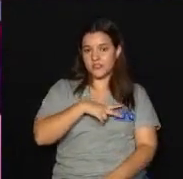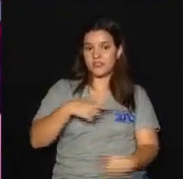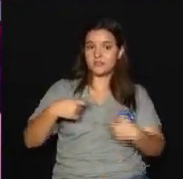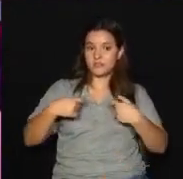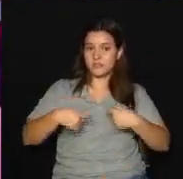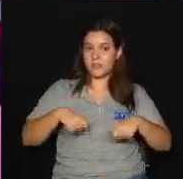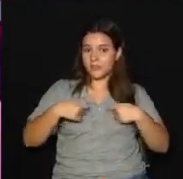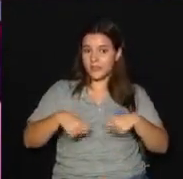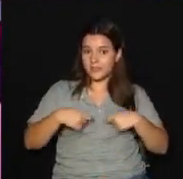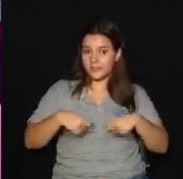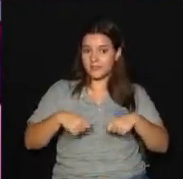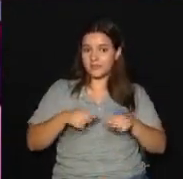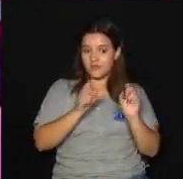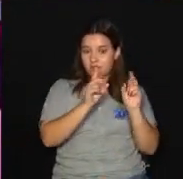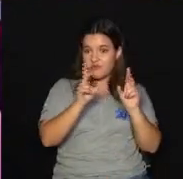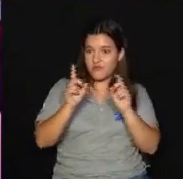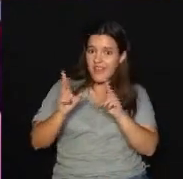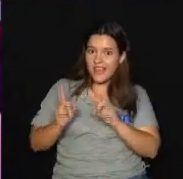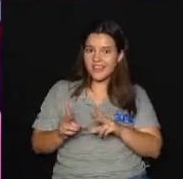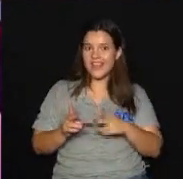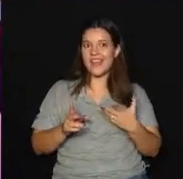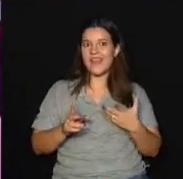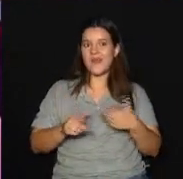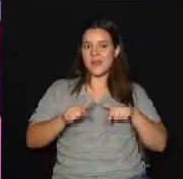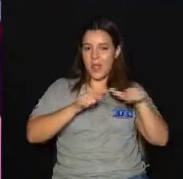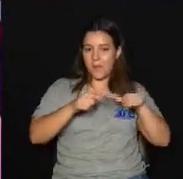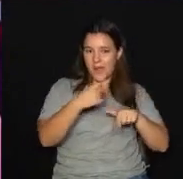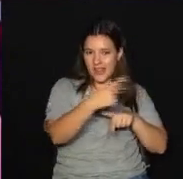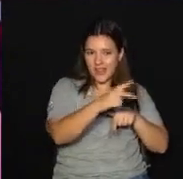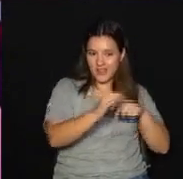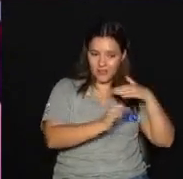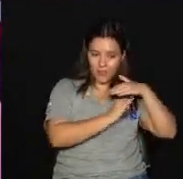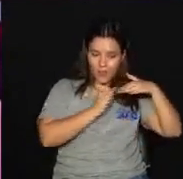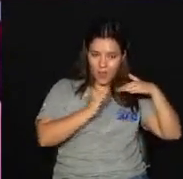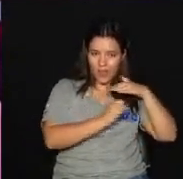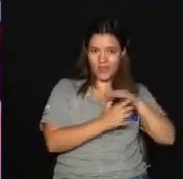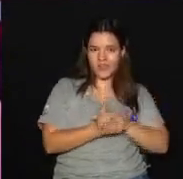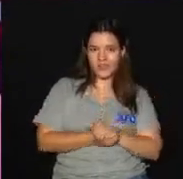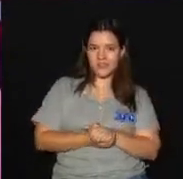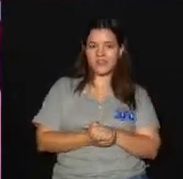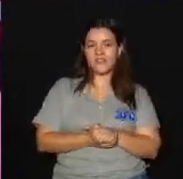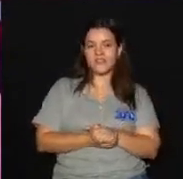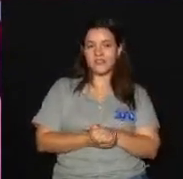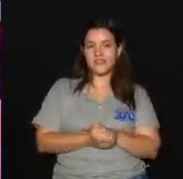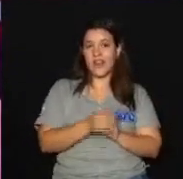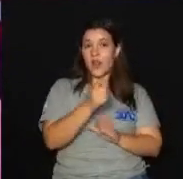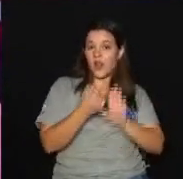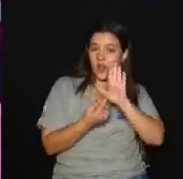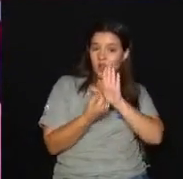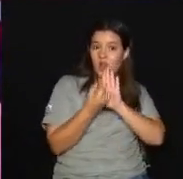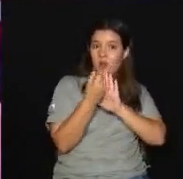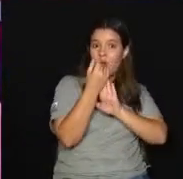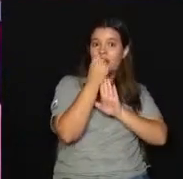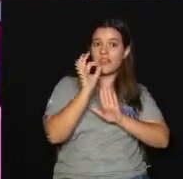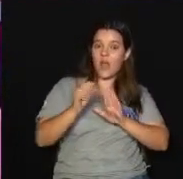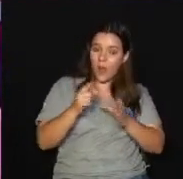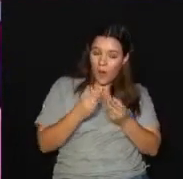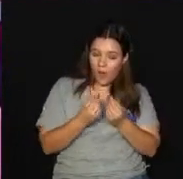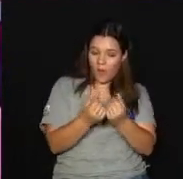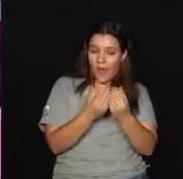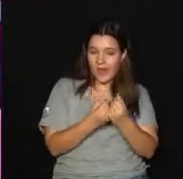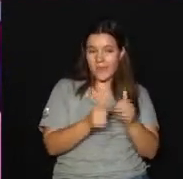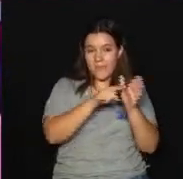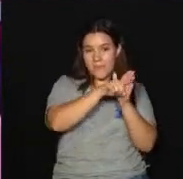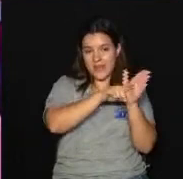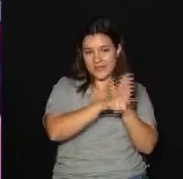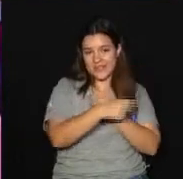depende de vender esse serviço, ele ganha, o lucro dele está exatamente na qualidade